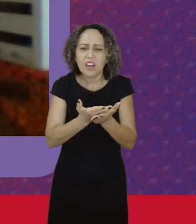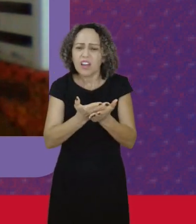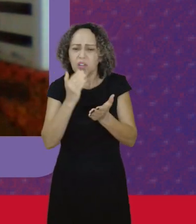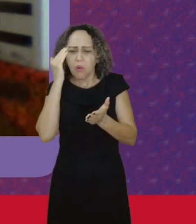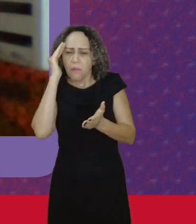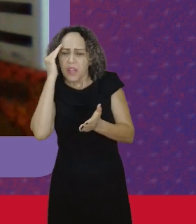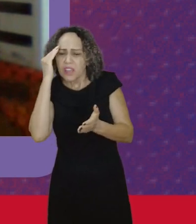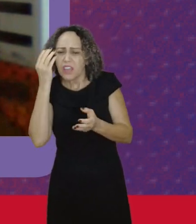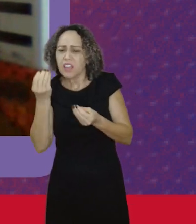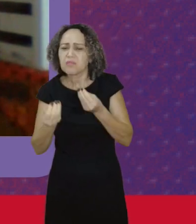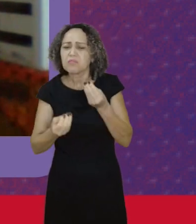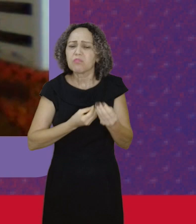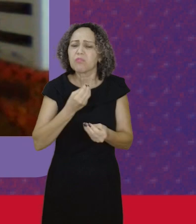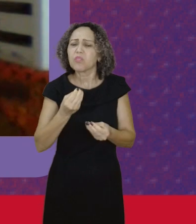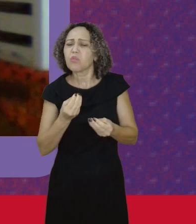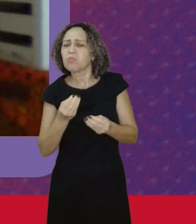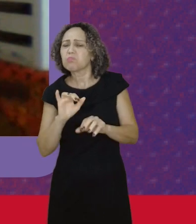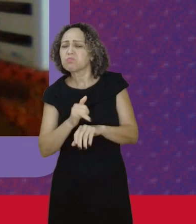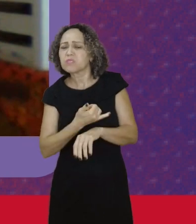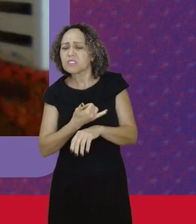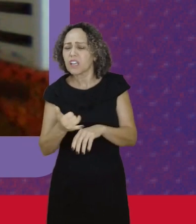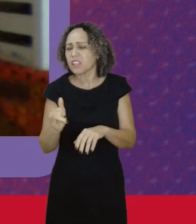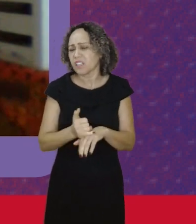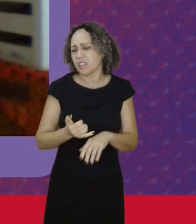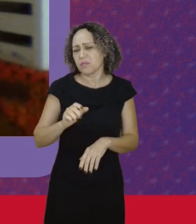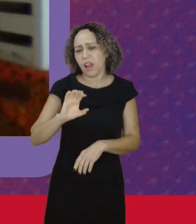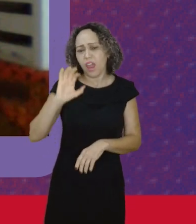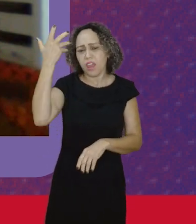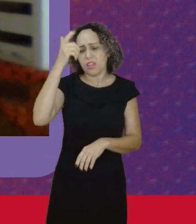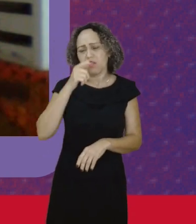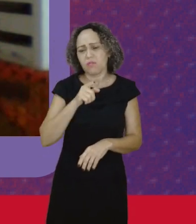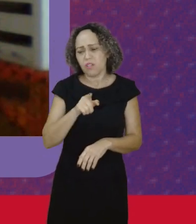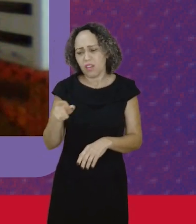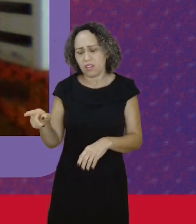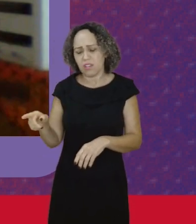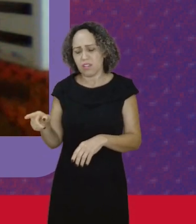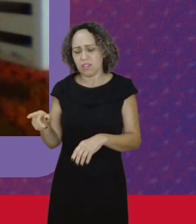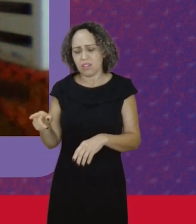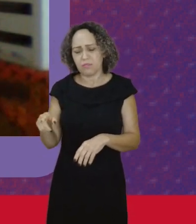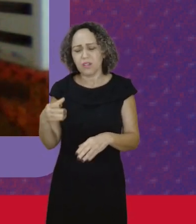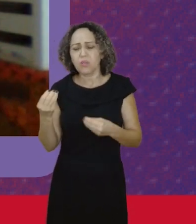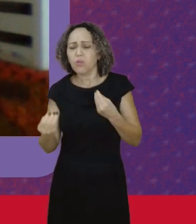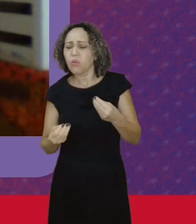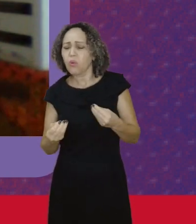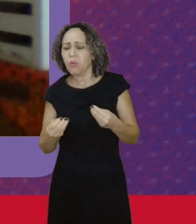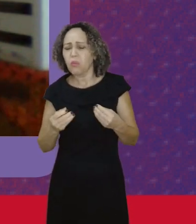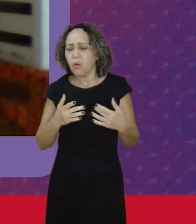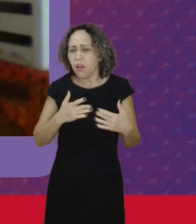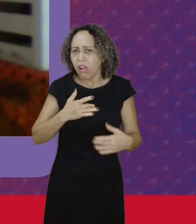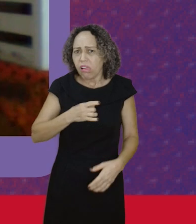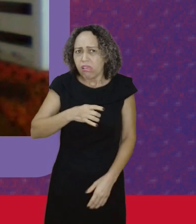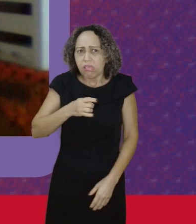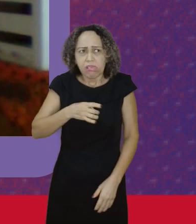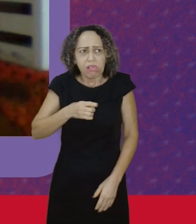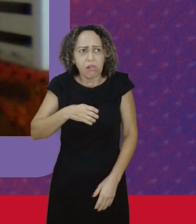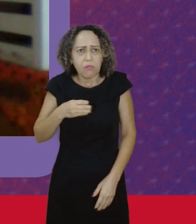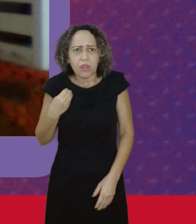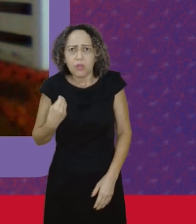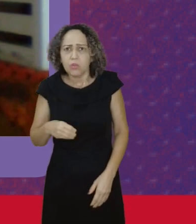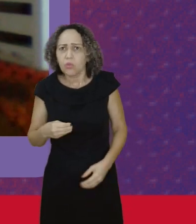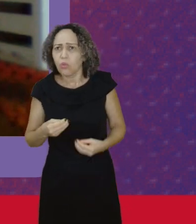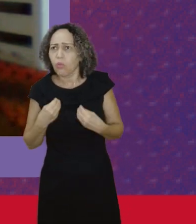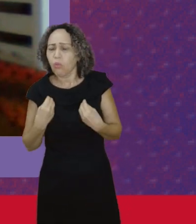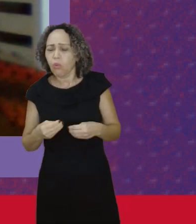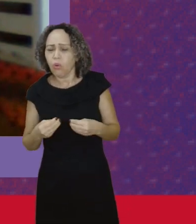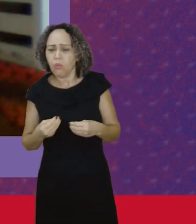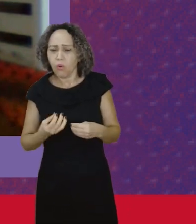compreender e ver que caminhos tomar, para saber como lidar com o medo, como enfrentar este medo